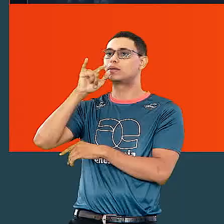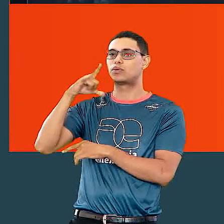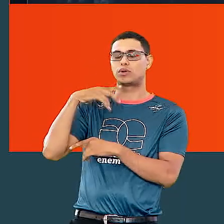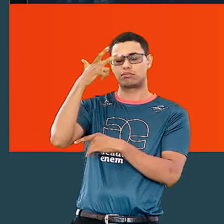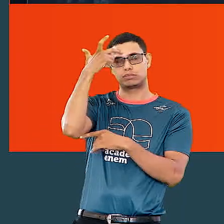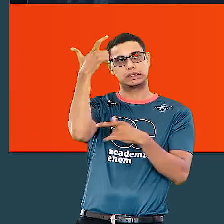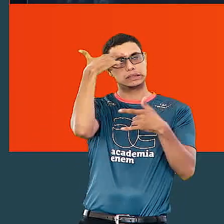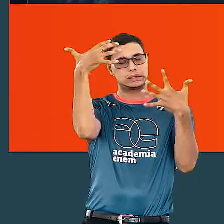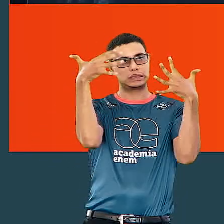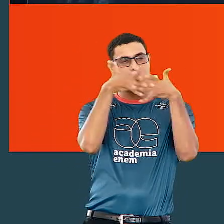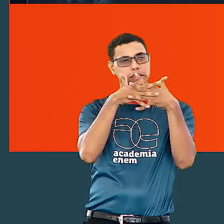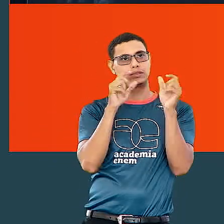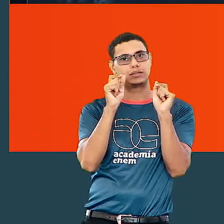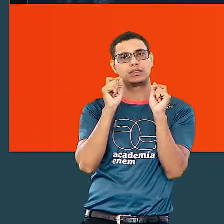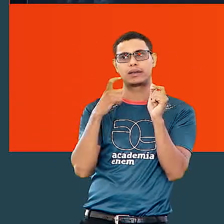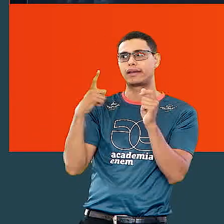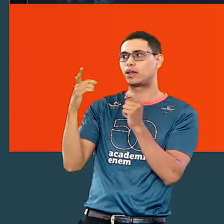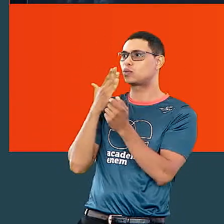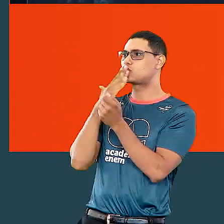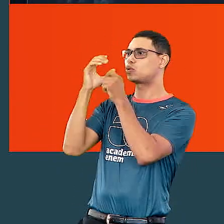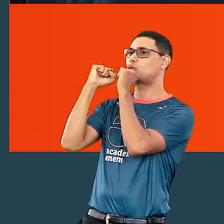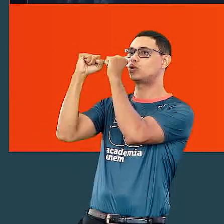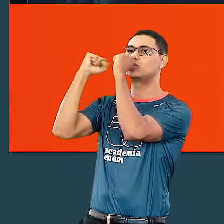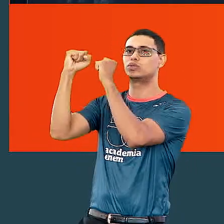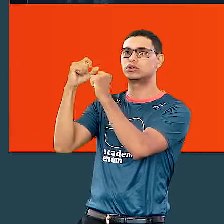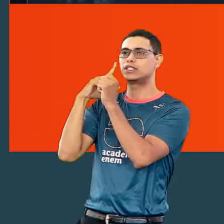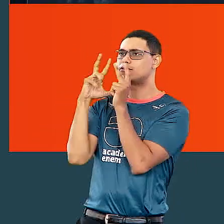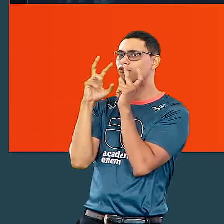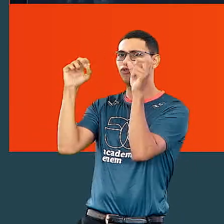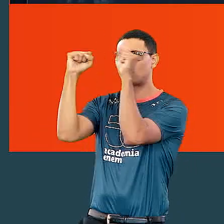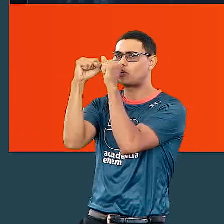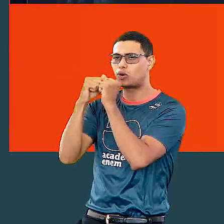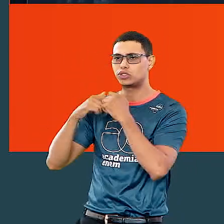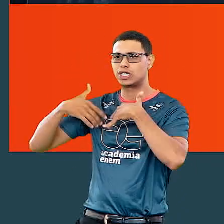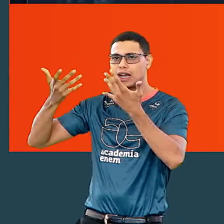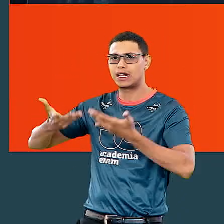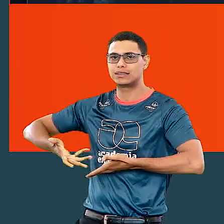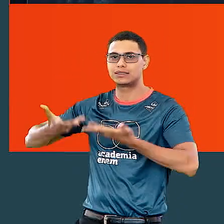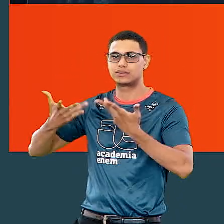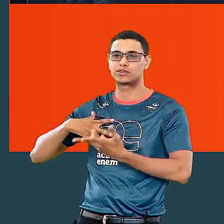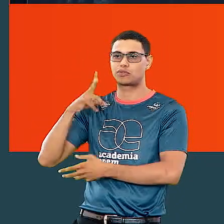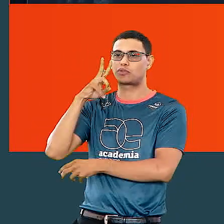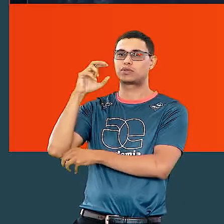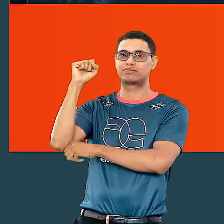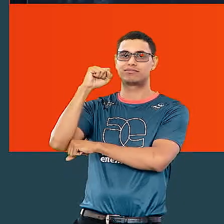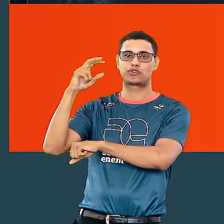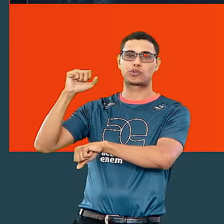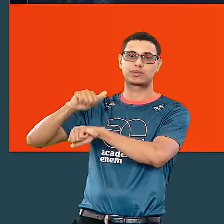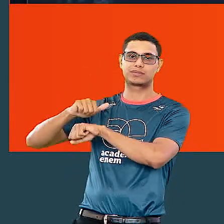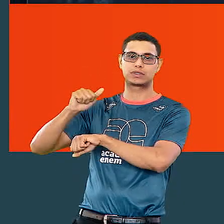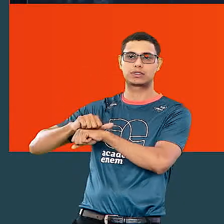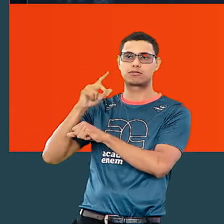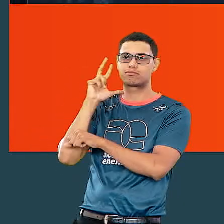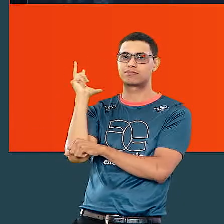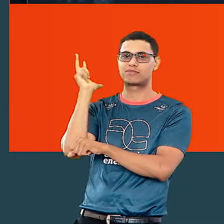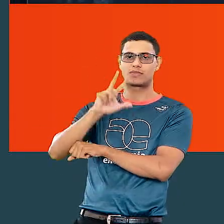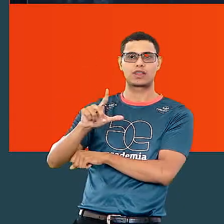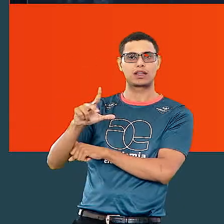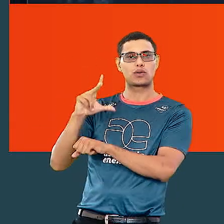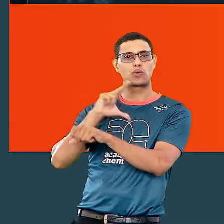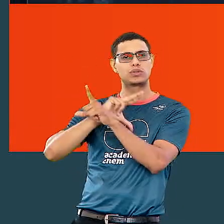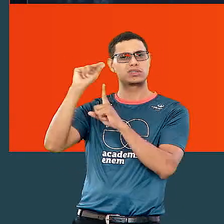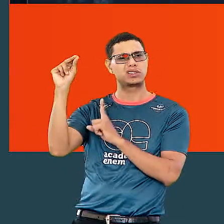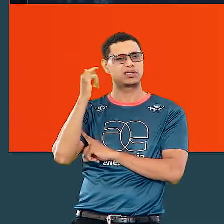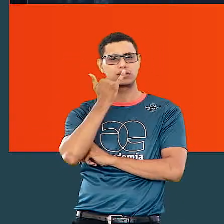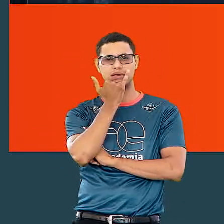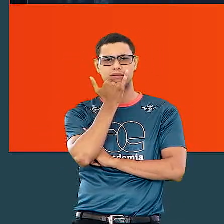paradoxo? Eu estava torcendo fortemente para que o Fortaleza vencesse, para que ele fosse campeão. Tu já imaginou